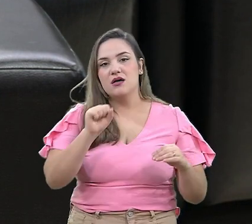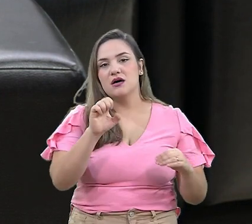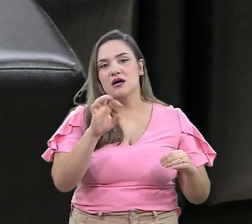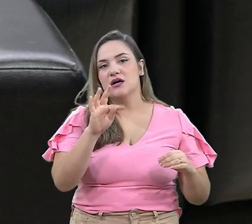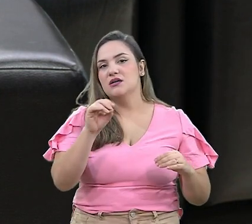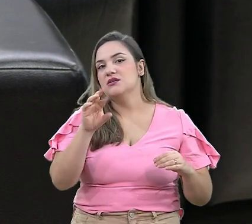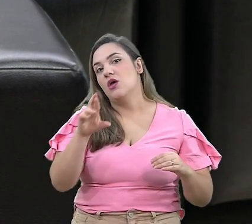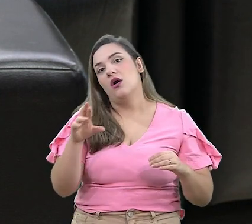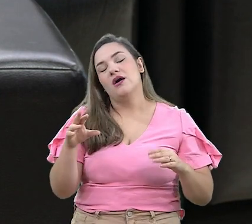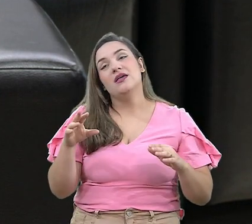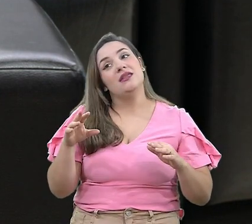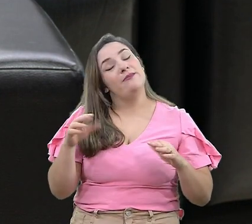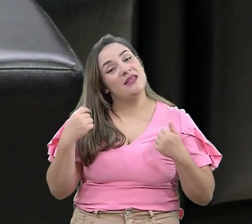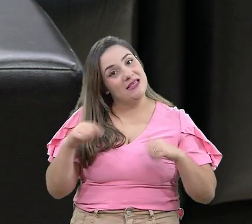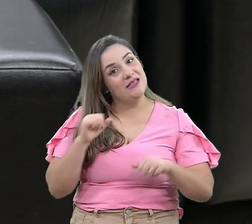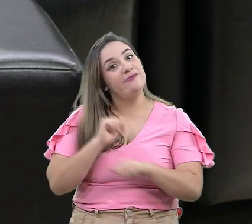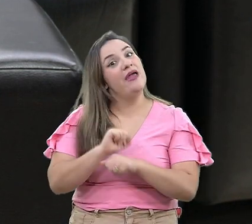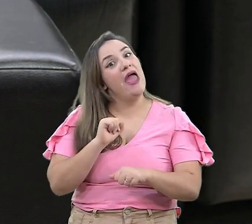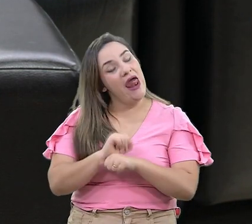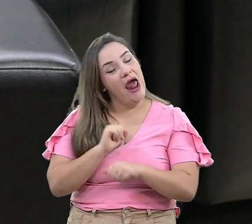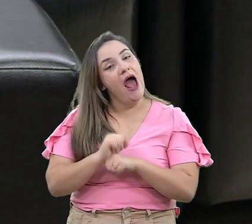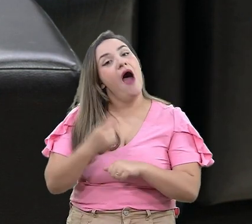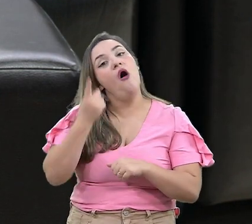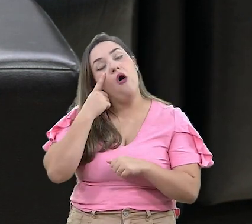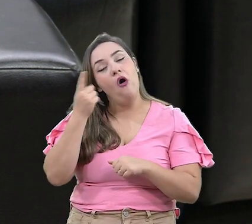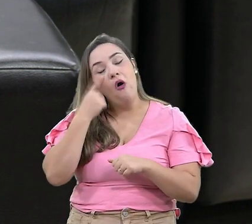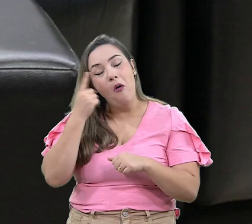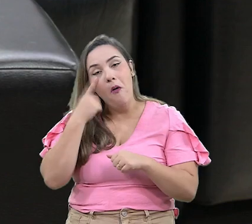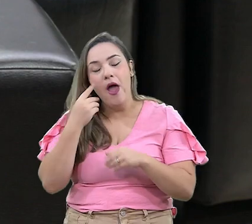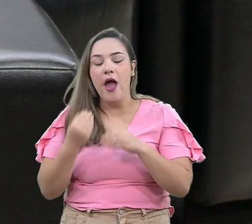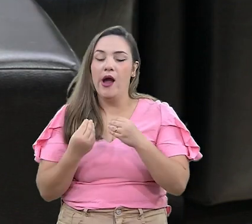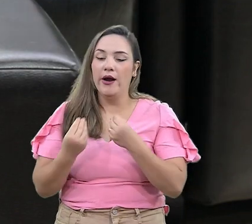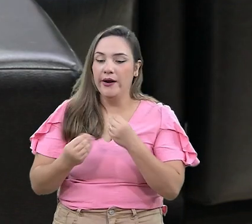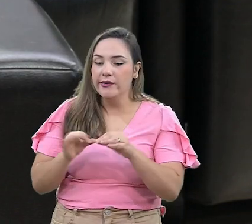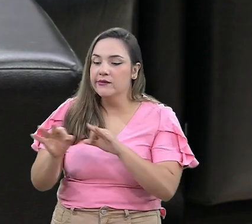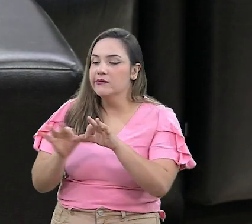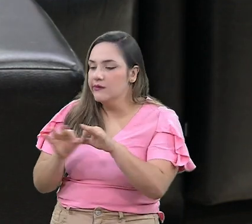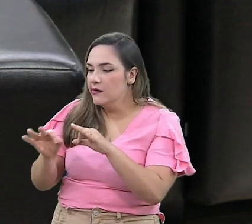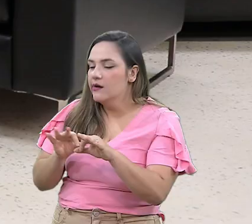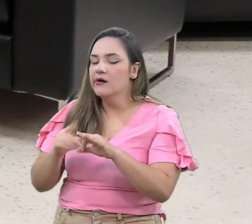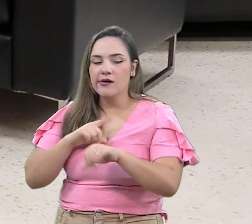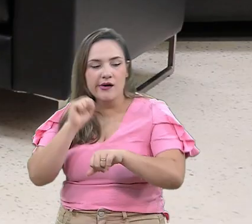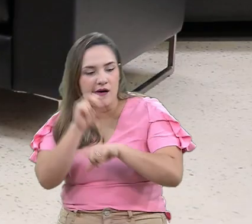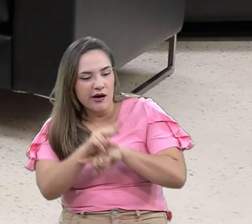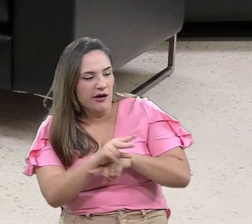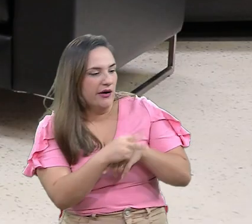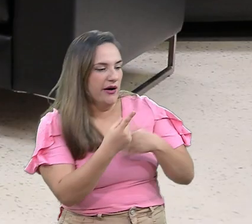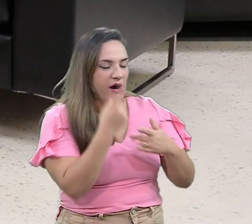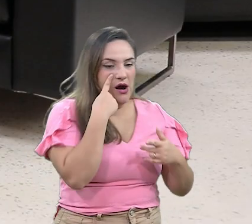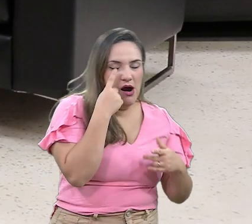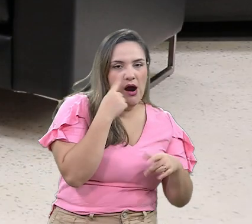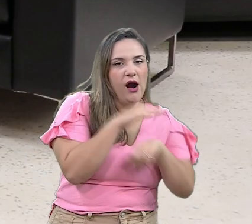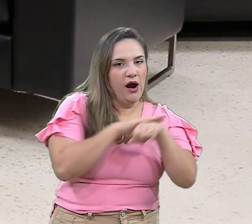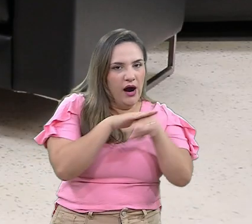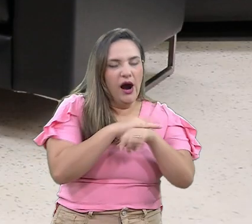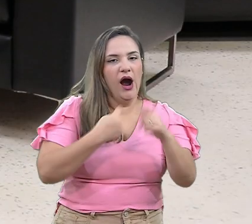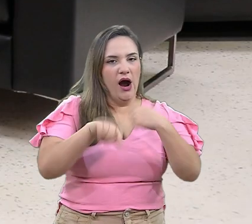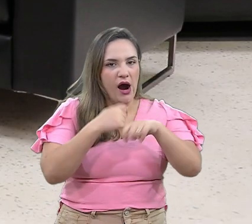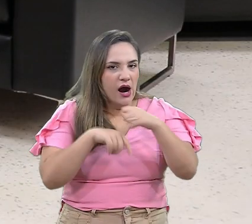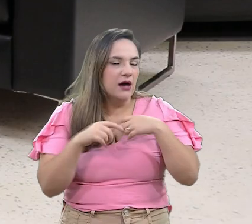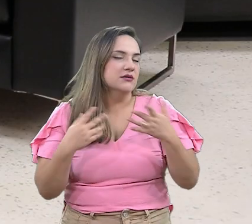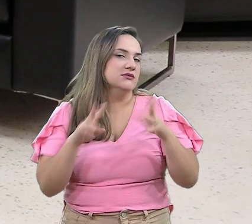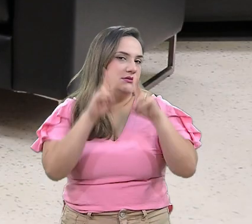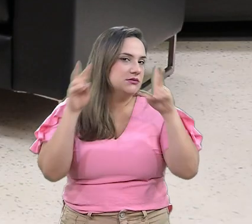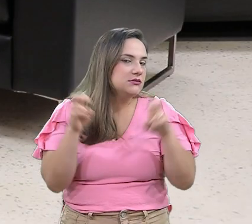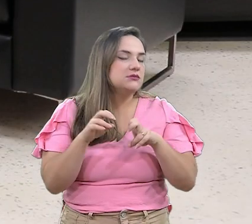de local de trabalho depende de toda uma disponibilidade administrativa,